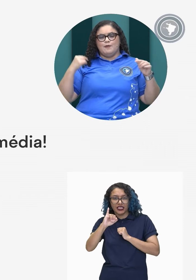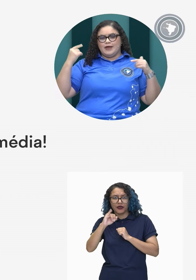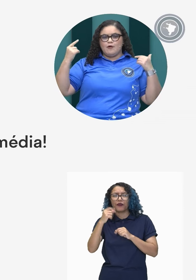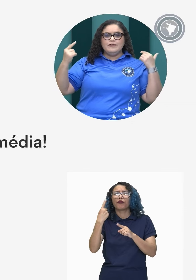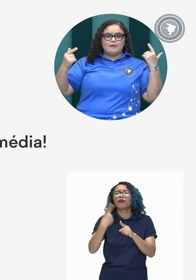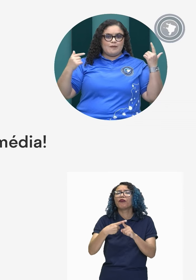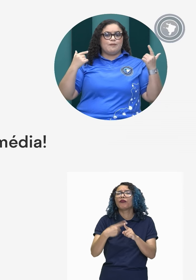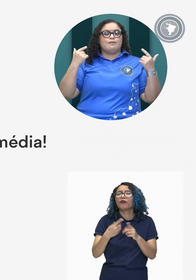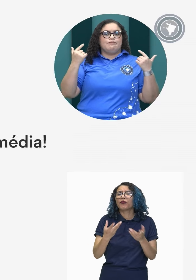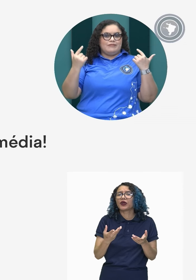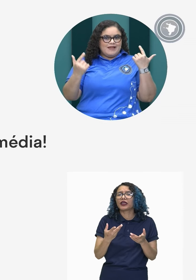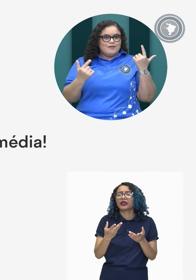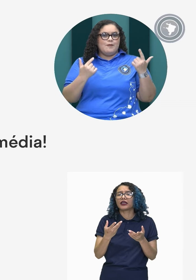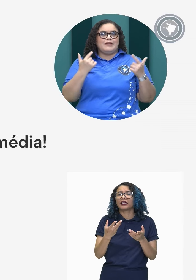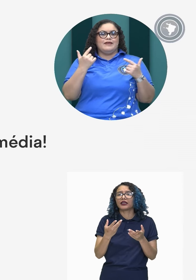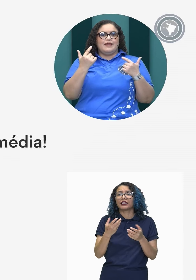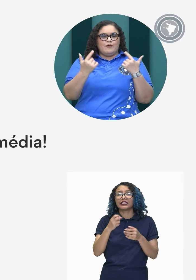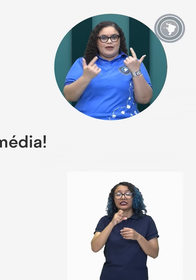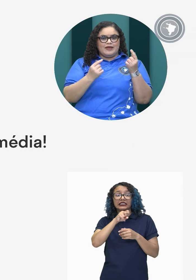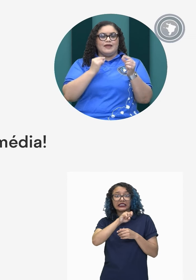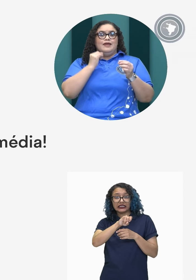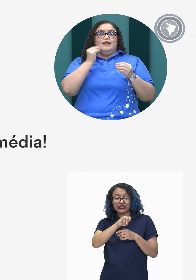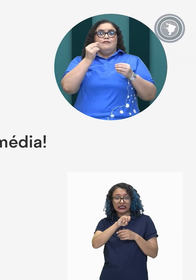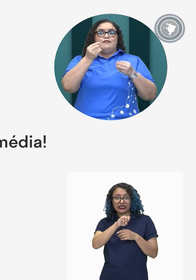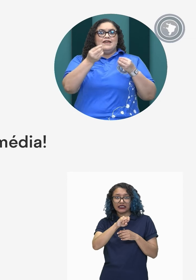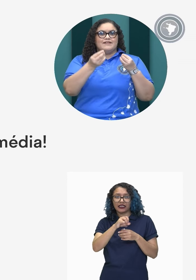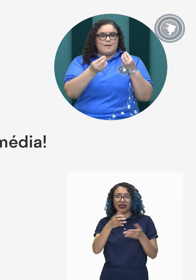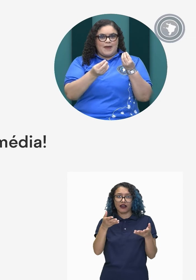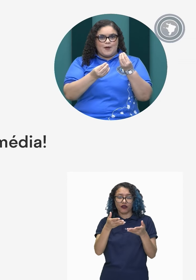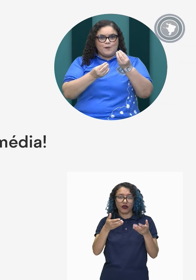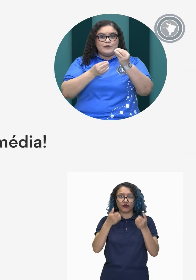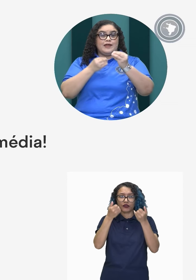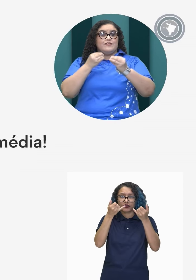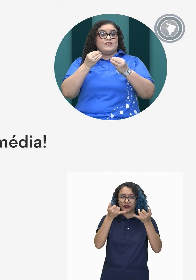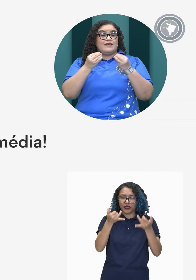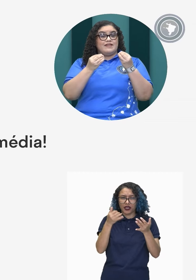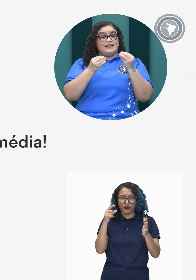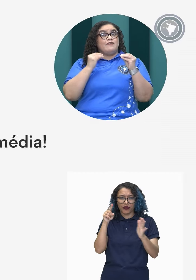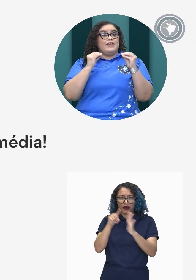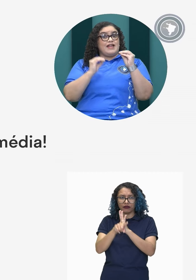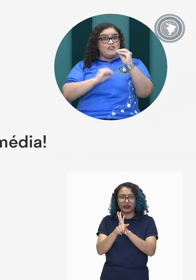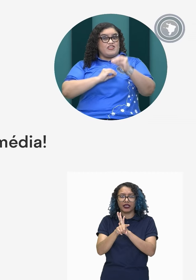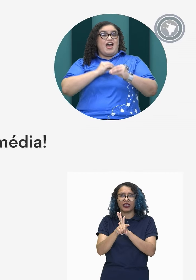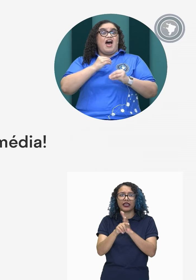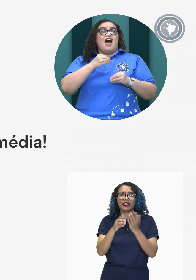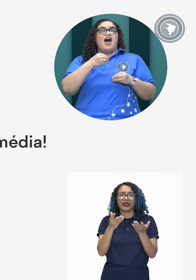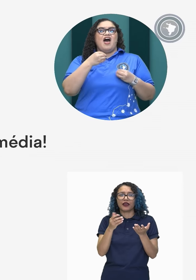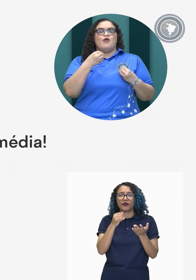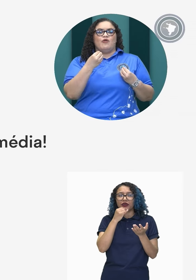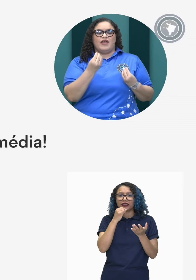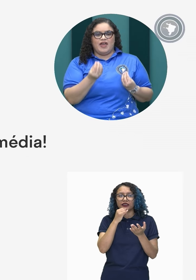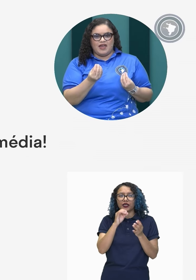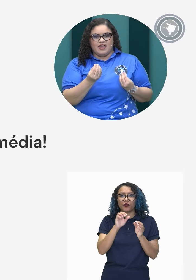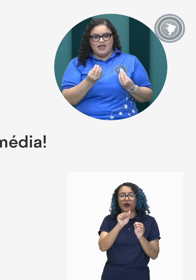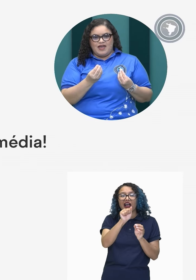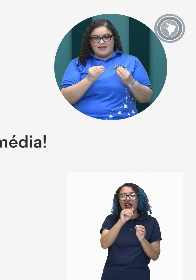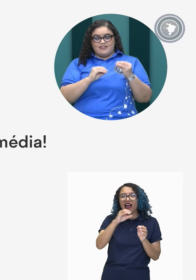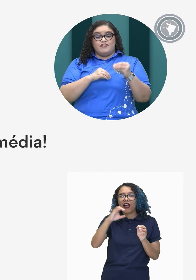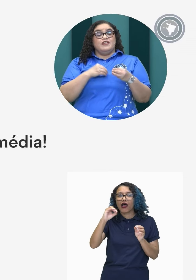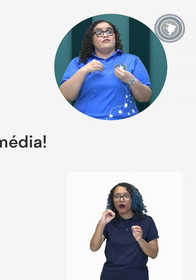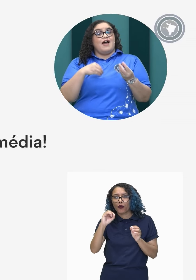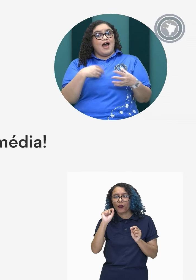quê? Porque nesse momento em que eu aqui fiz a pergunta e disse assim, na verdade, ao